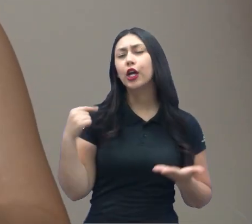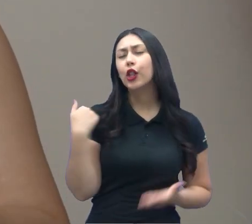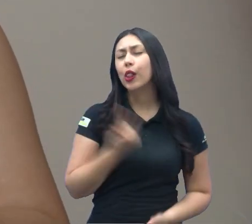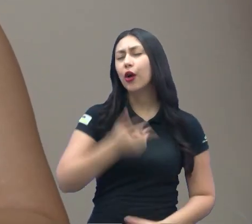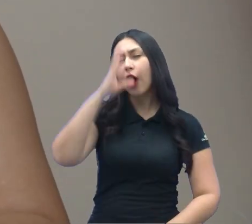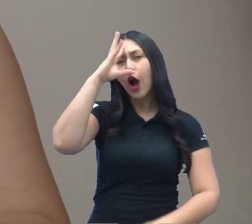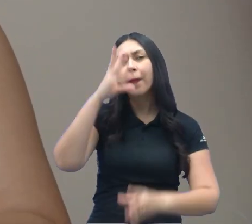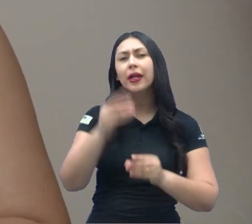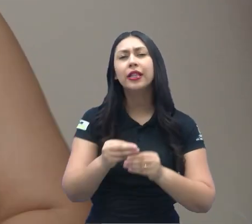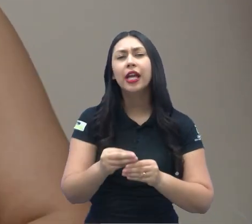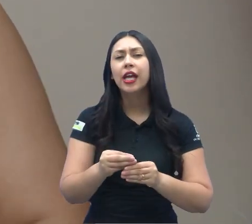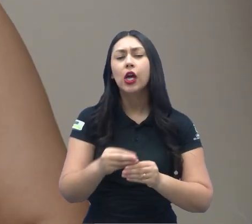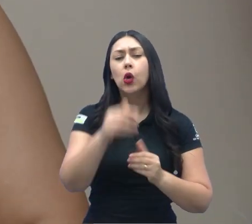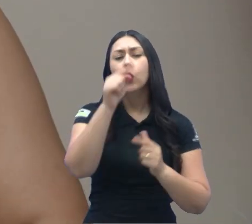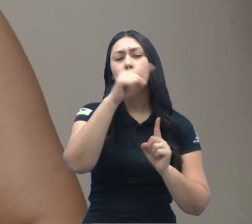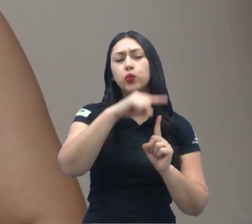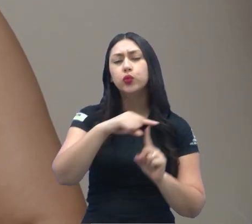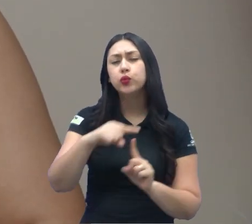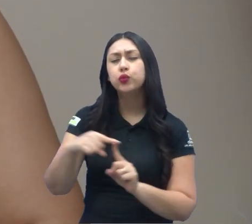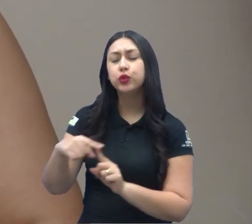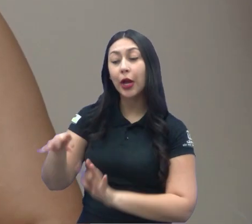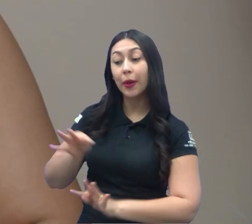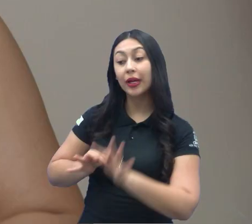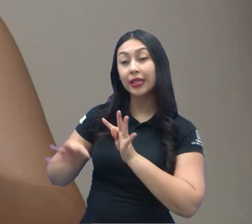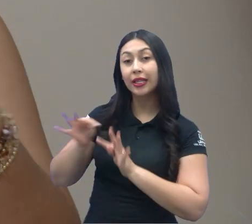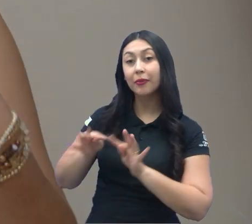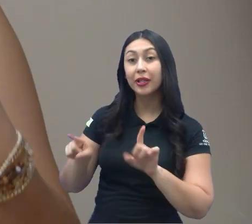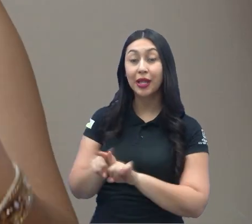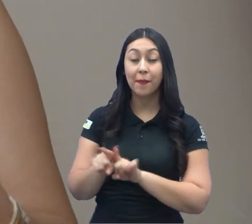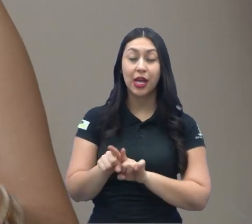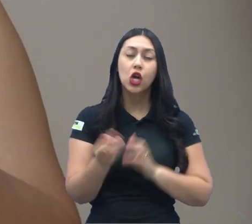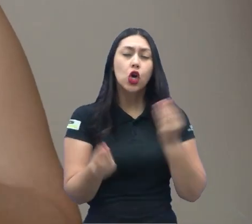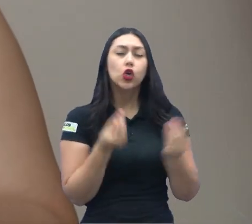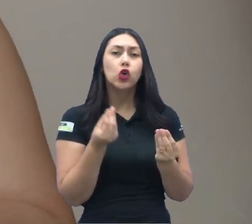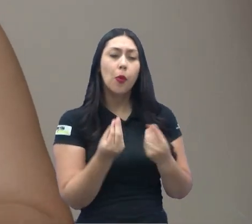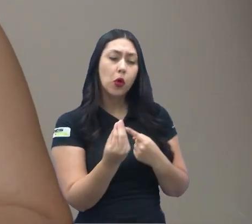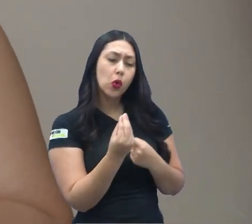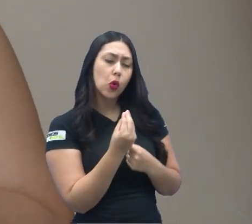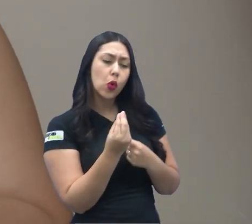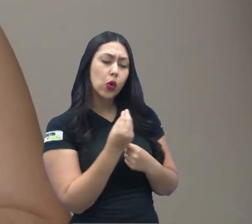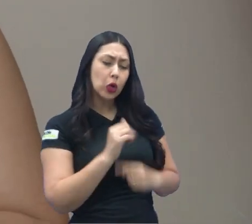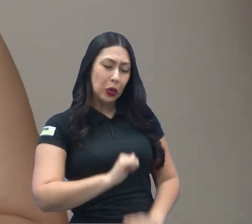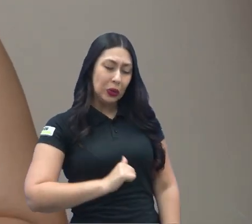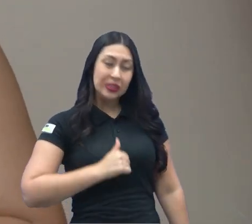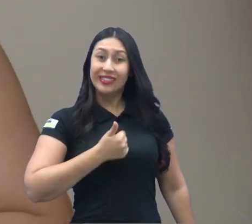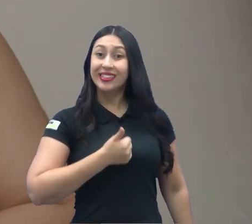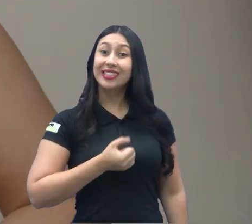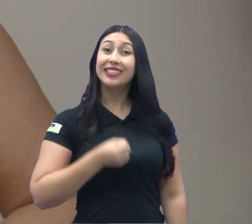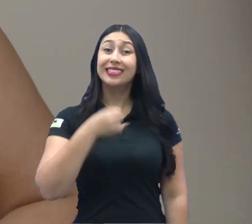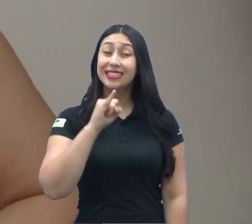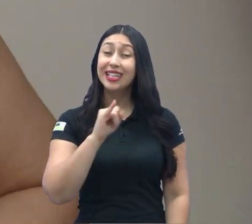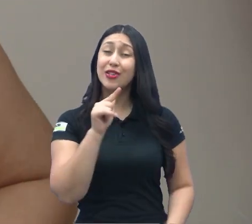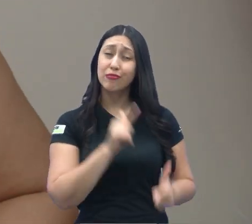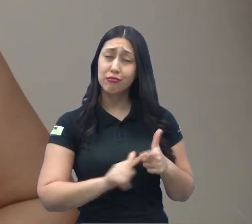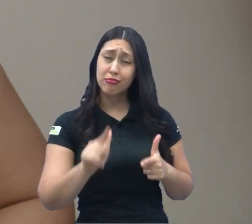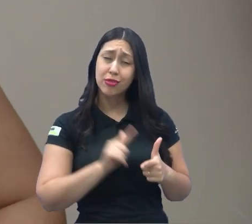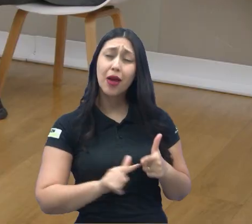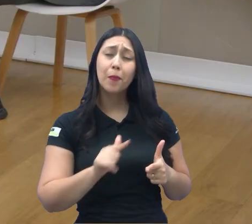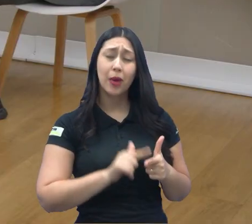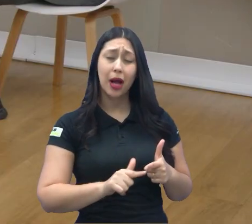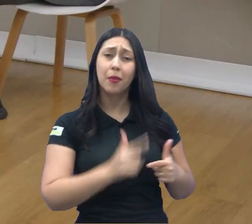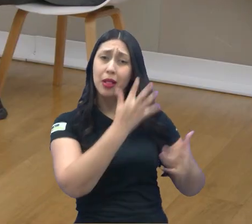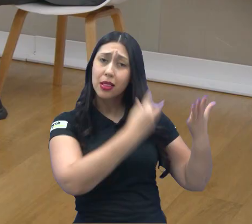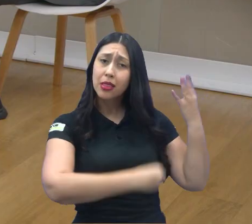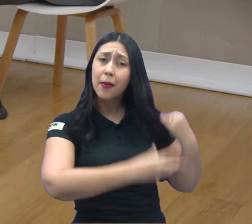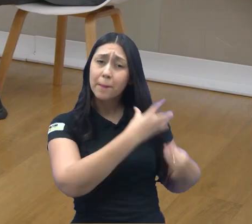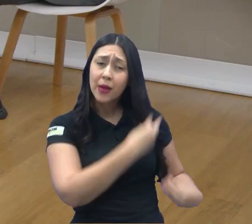tratamentos disponíveis e como cuidar da autoestima quando a gente, por algum motivo, enfrenta esse processo.